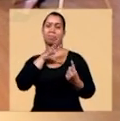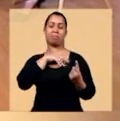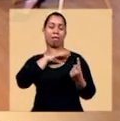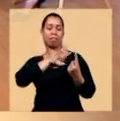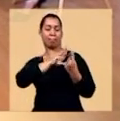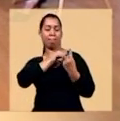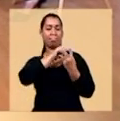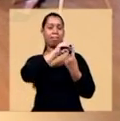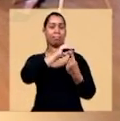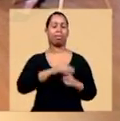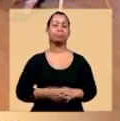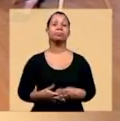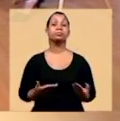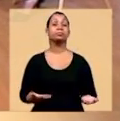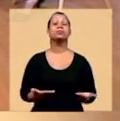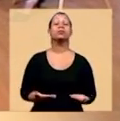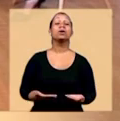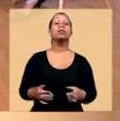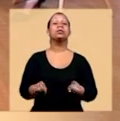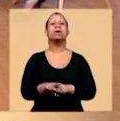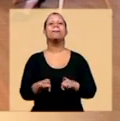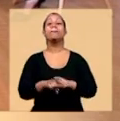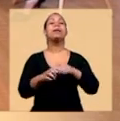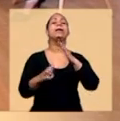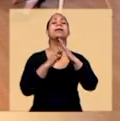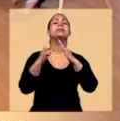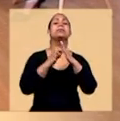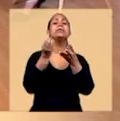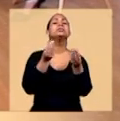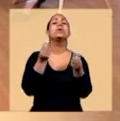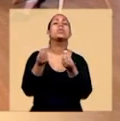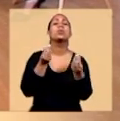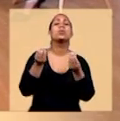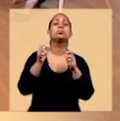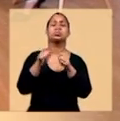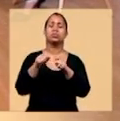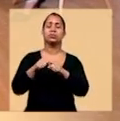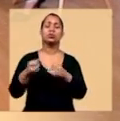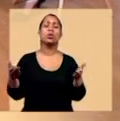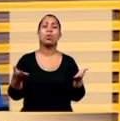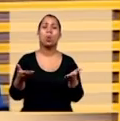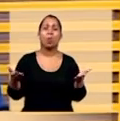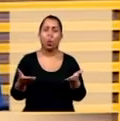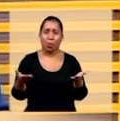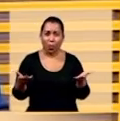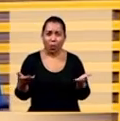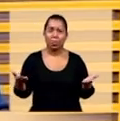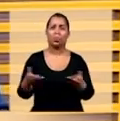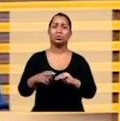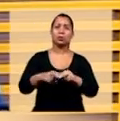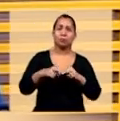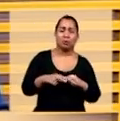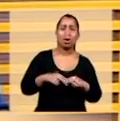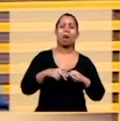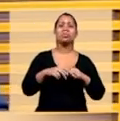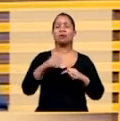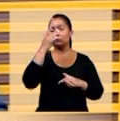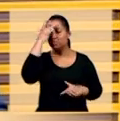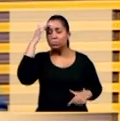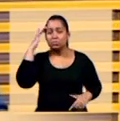É? Exatamente. Ô, Fabiana, e as empresas, como é que estão agindo hoje em dia com relação aos seus